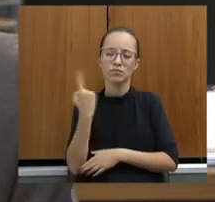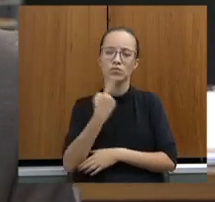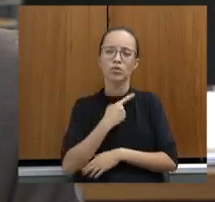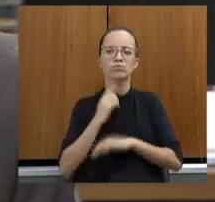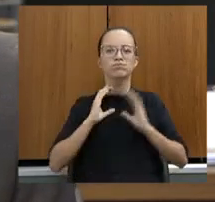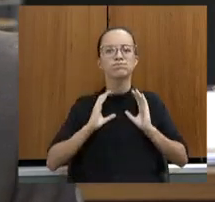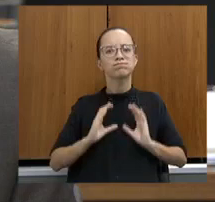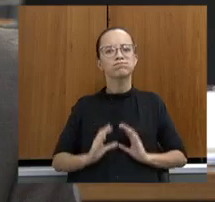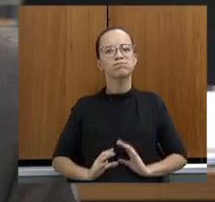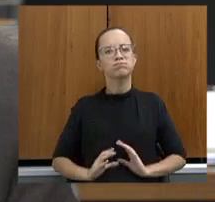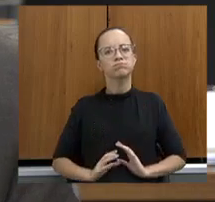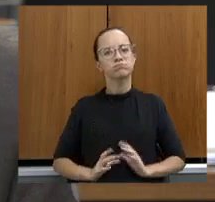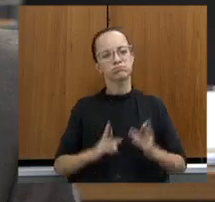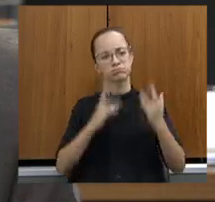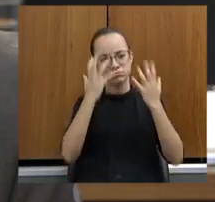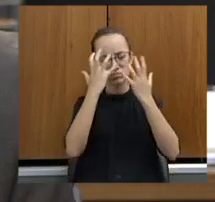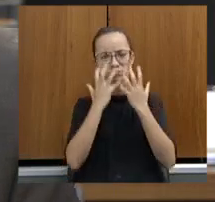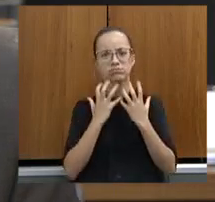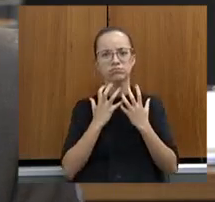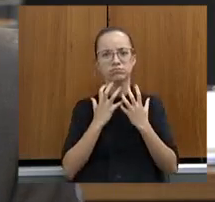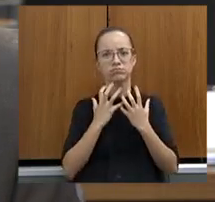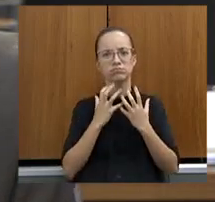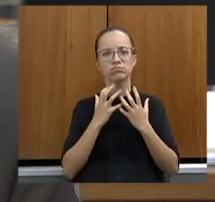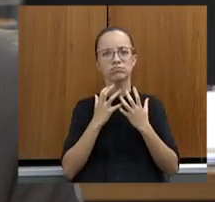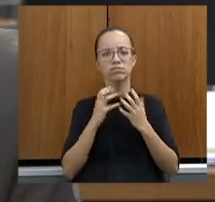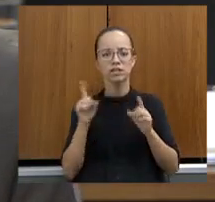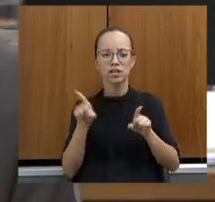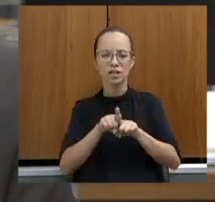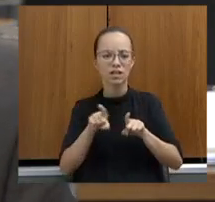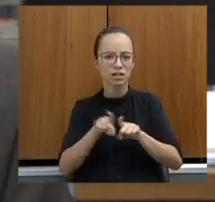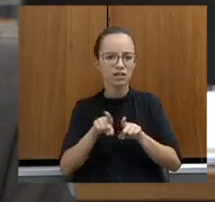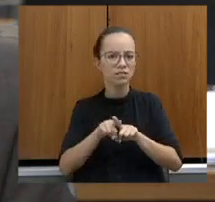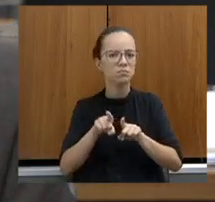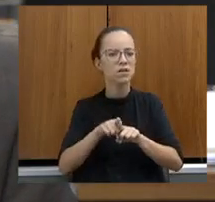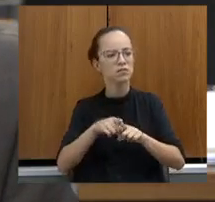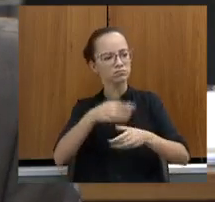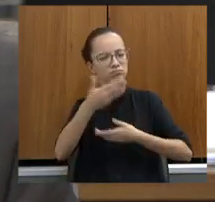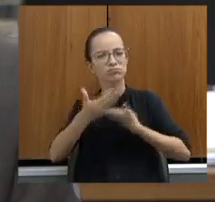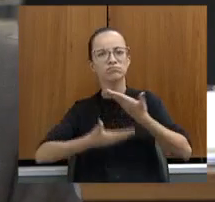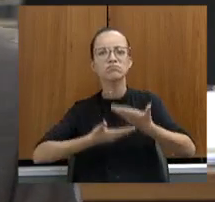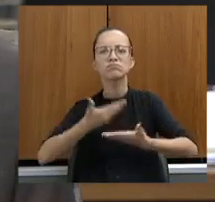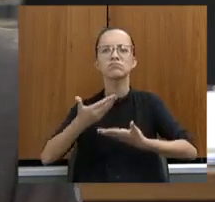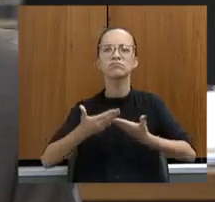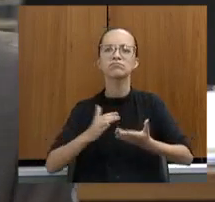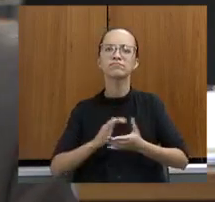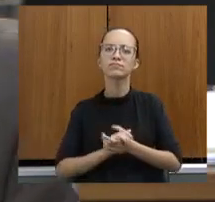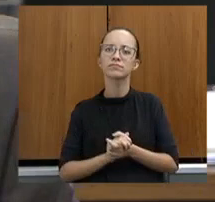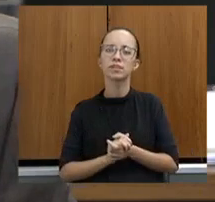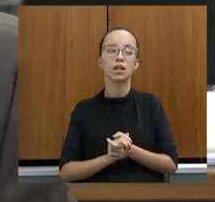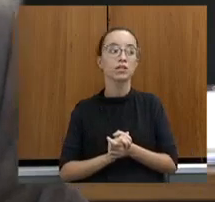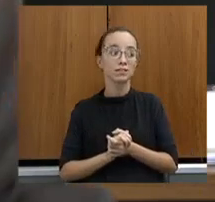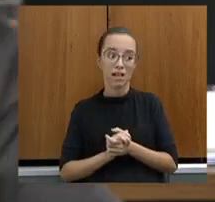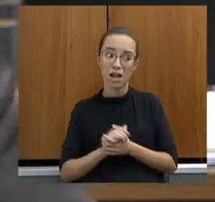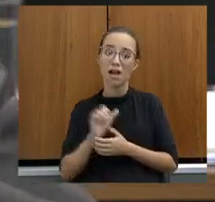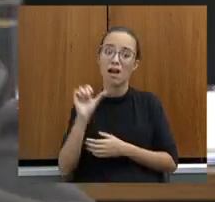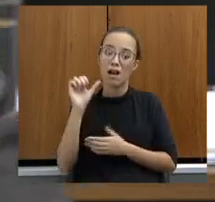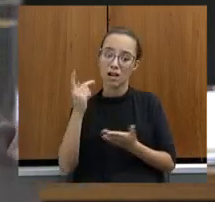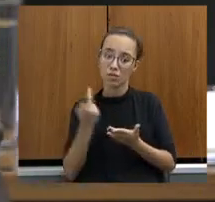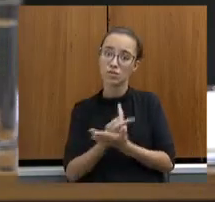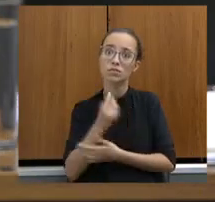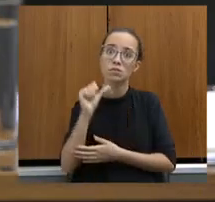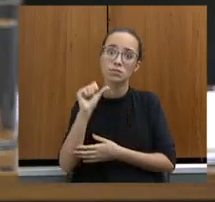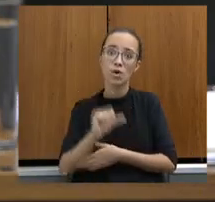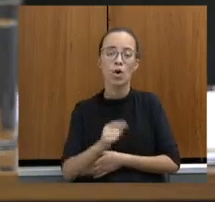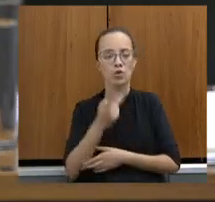séria coerente e acima de tudo republicana com essas matérias a coisa tá ficando preta e eu disse